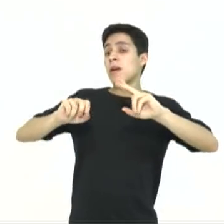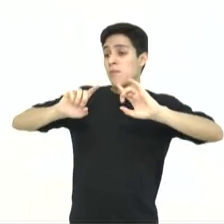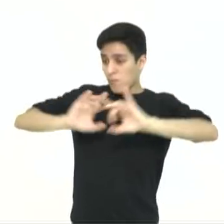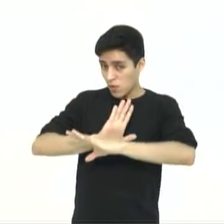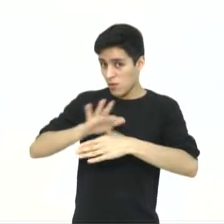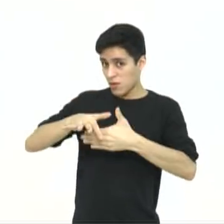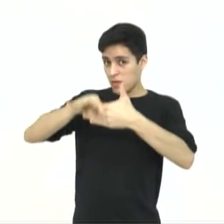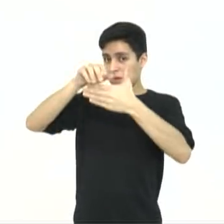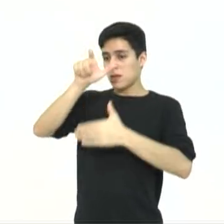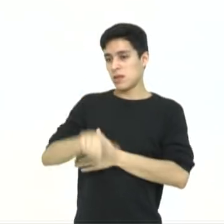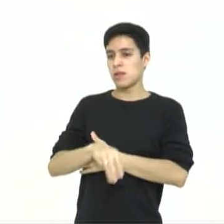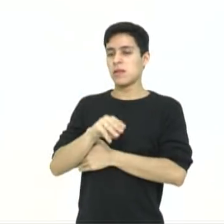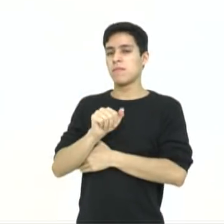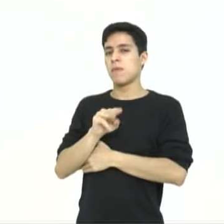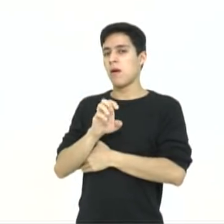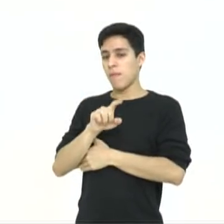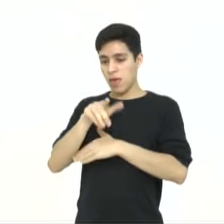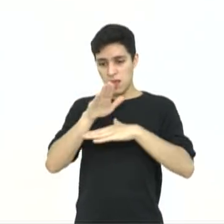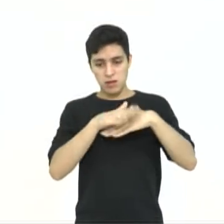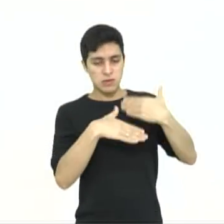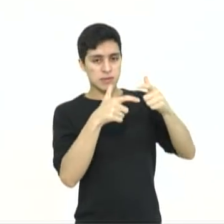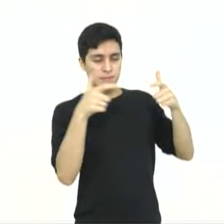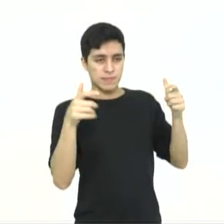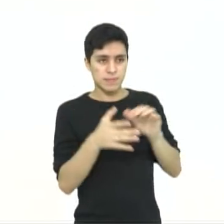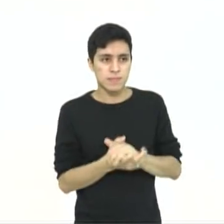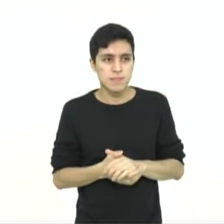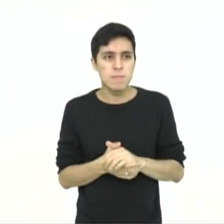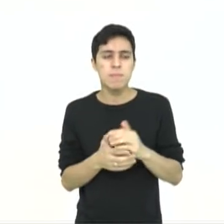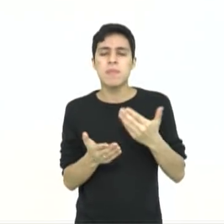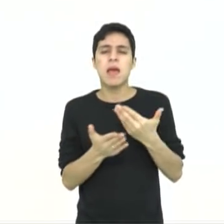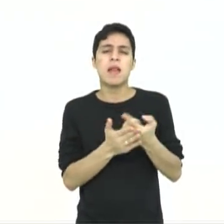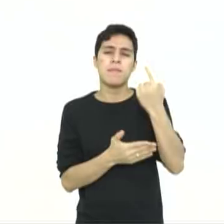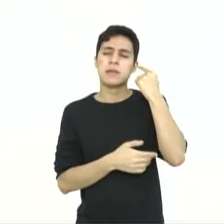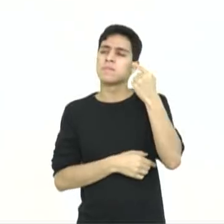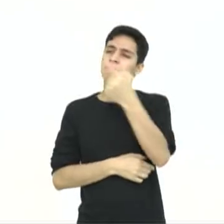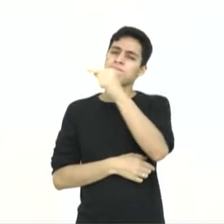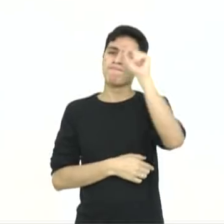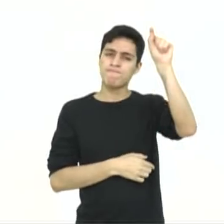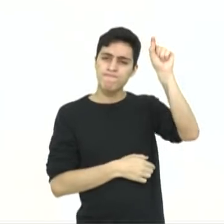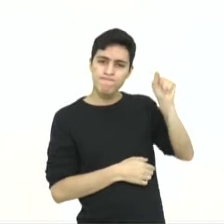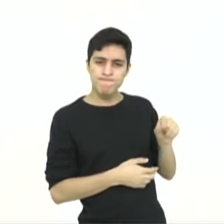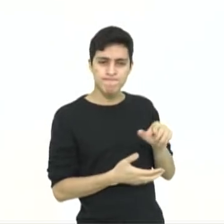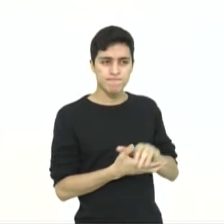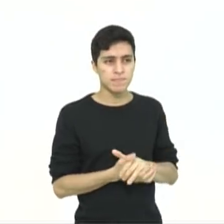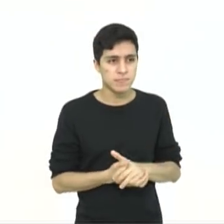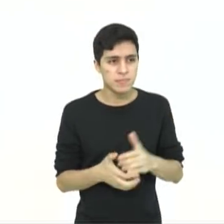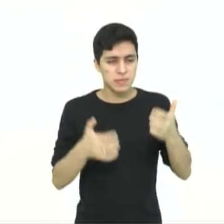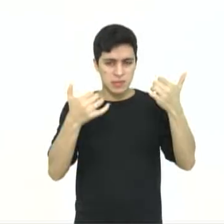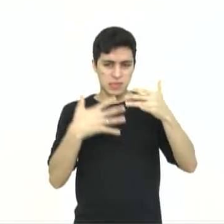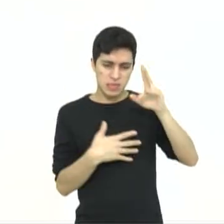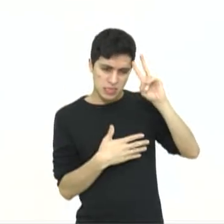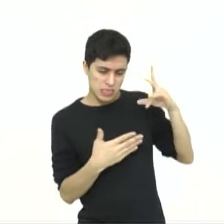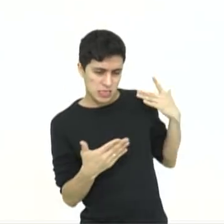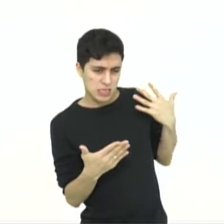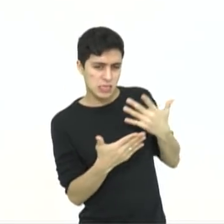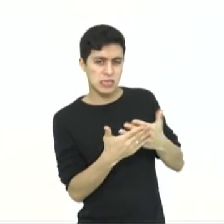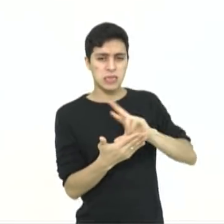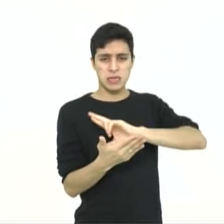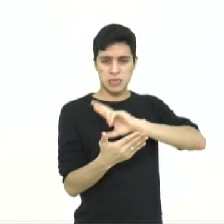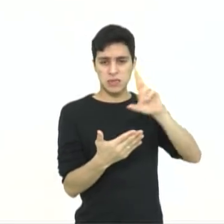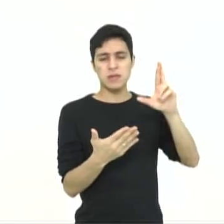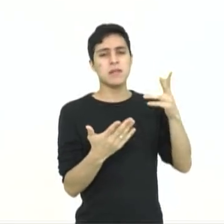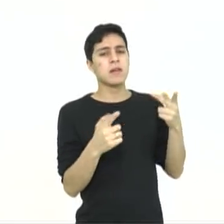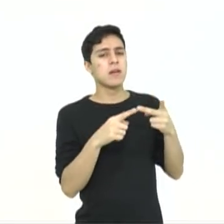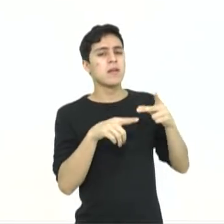Maomé. Na aula passada, Hagia Sofia, os bizantinos, vimos também a história da religião, do movimento iconoclasta.